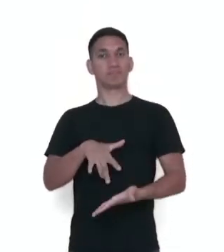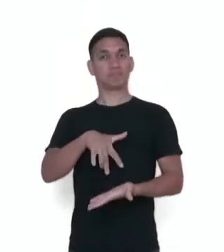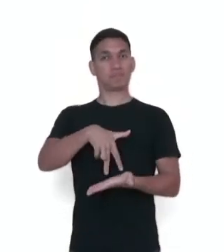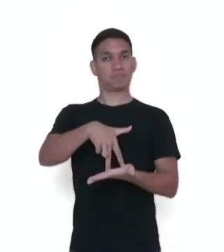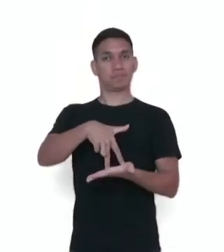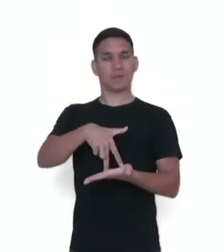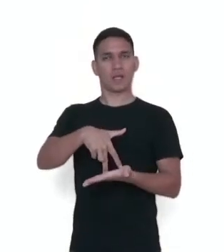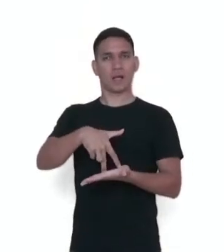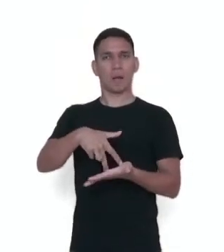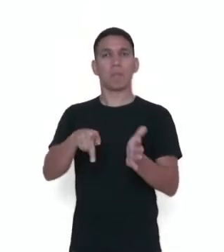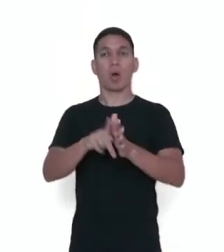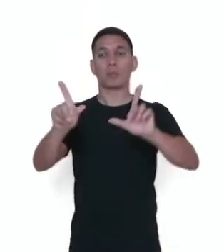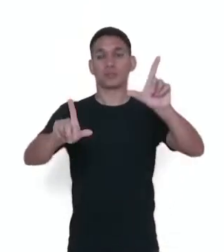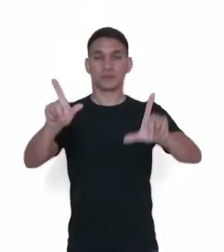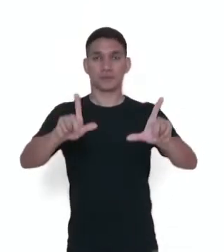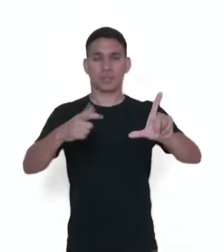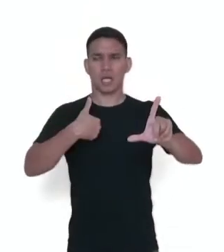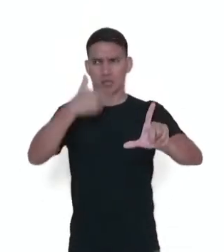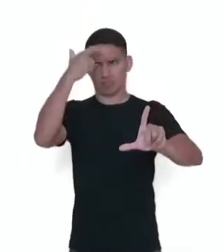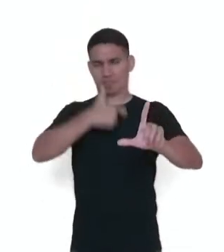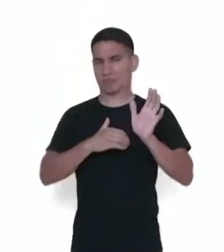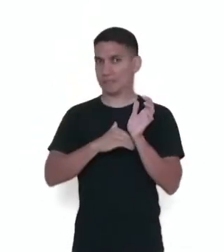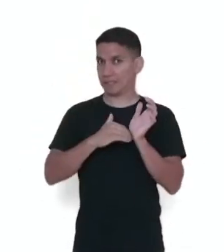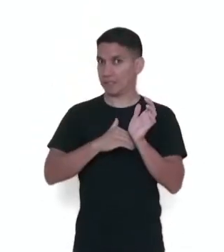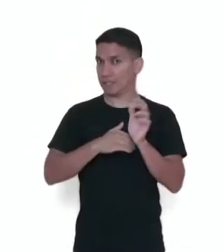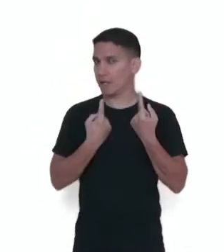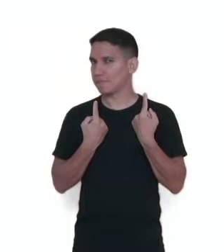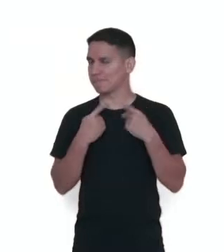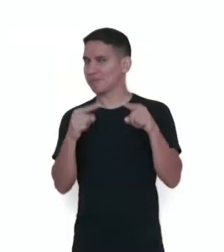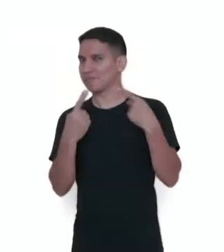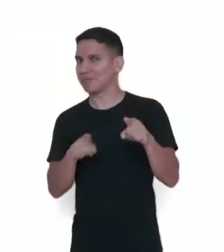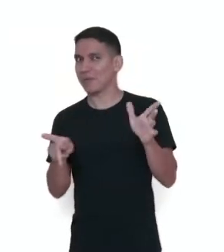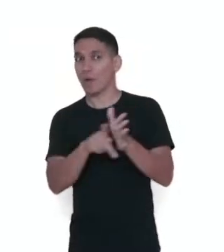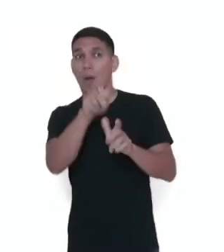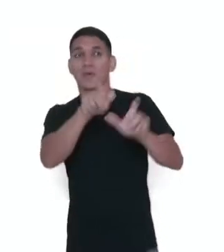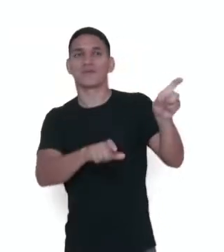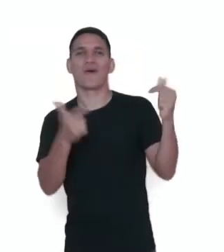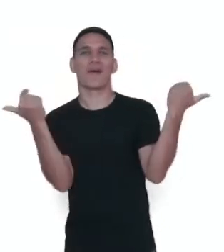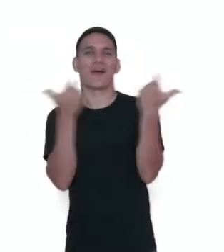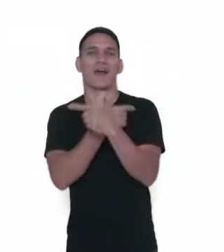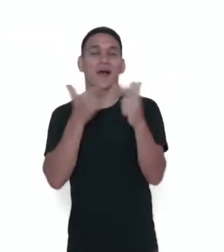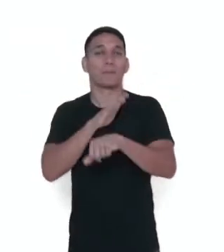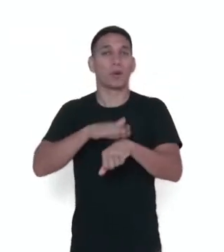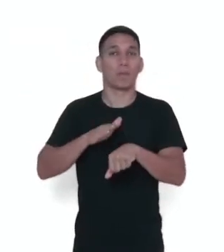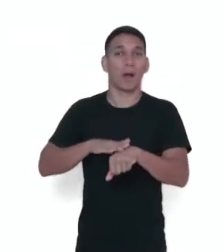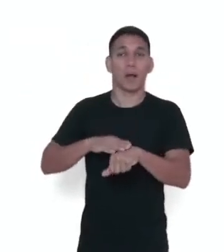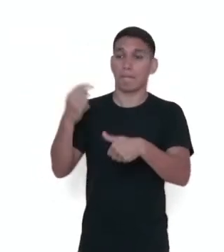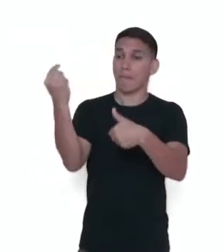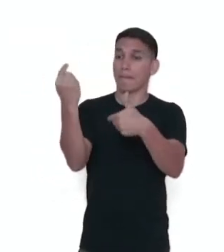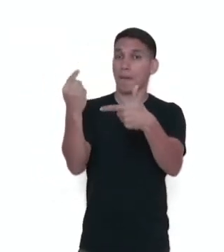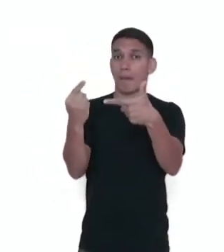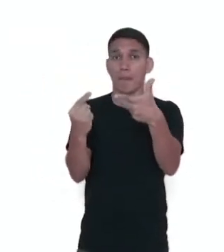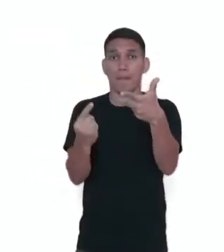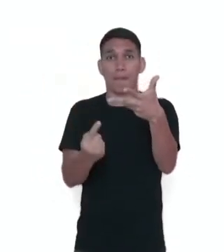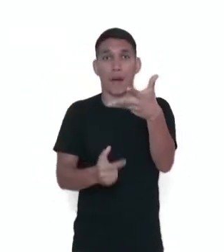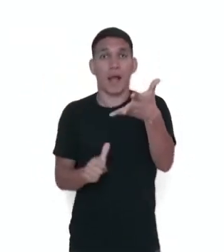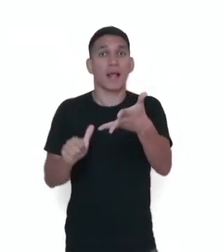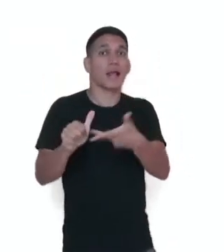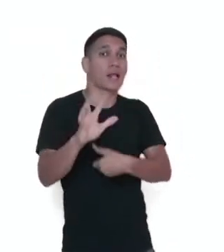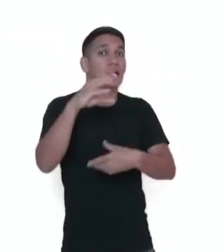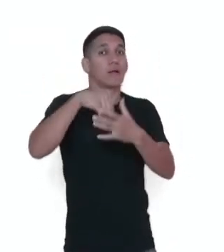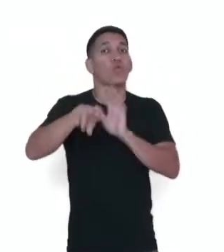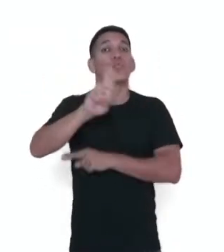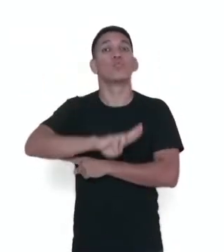Segredo, em uma emissora de seu país, provocou risos no público ao descrever os elementos que utilizaria em